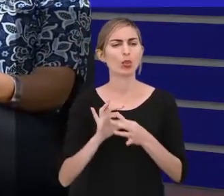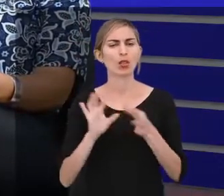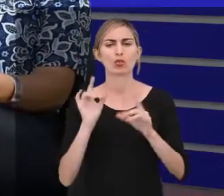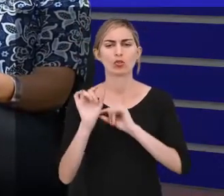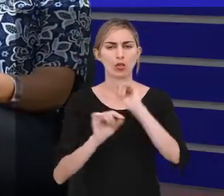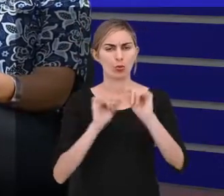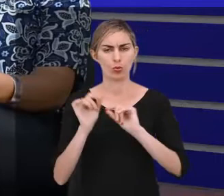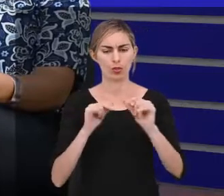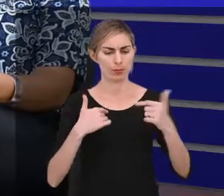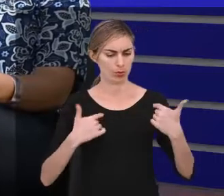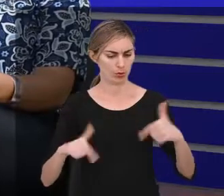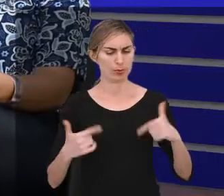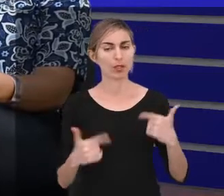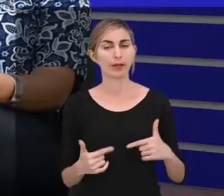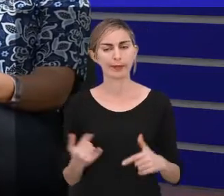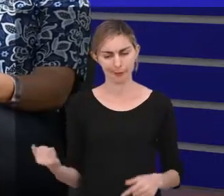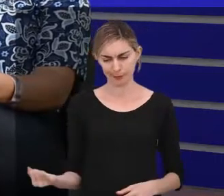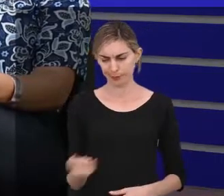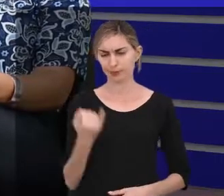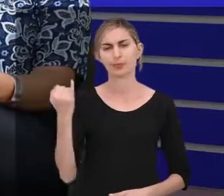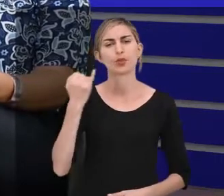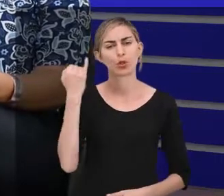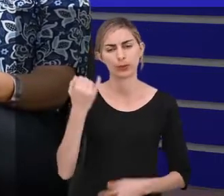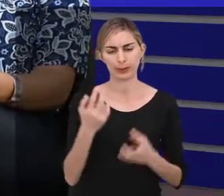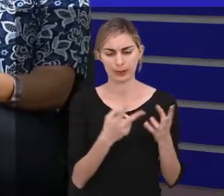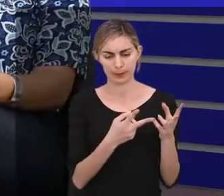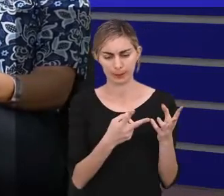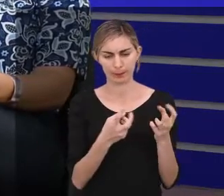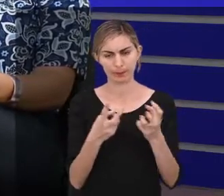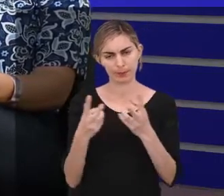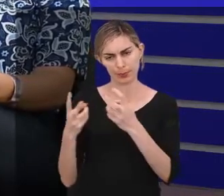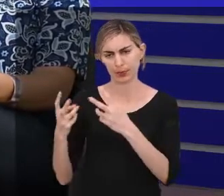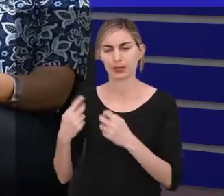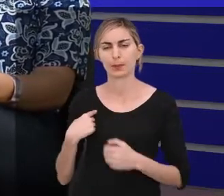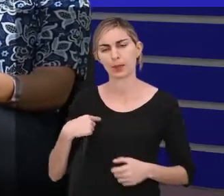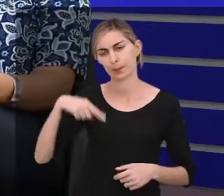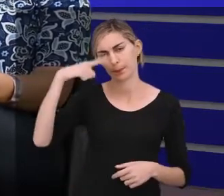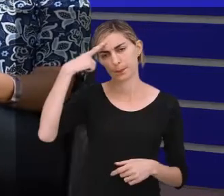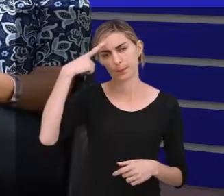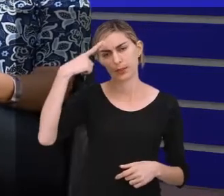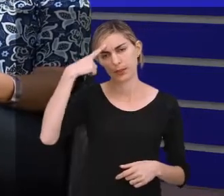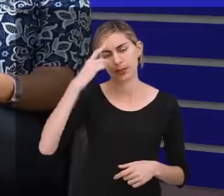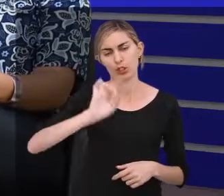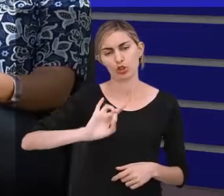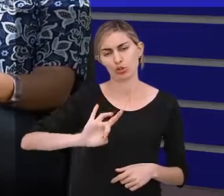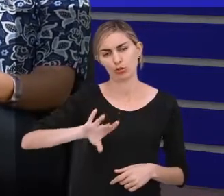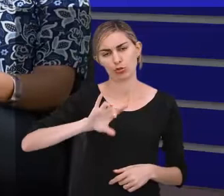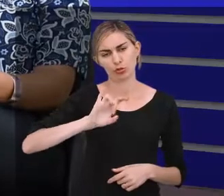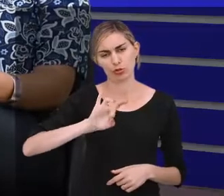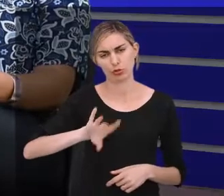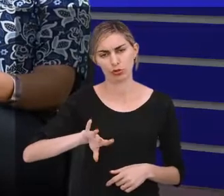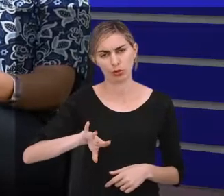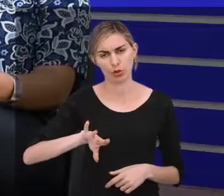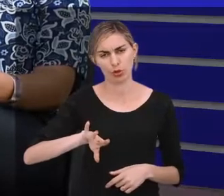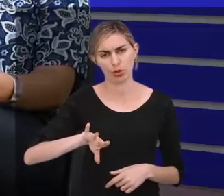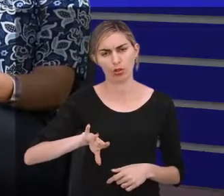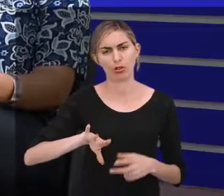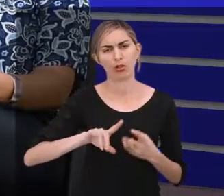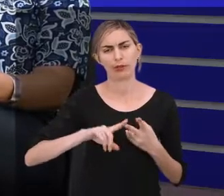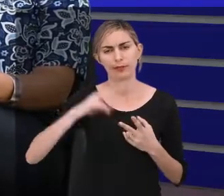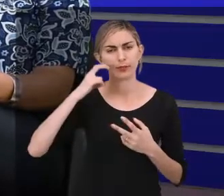deixar? Então, é importante a gente perceber e pensar não só nessa parte